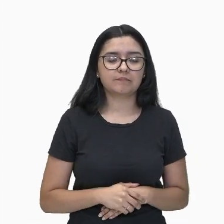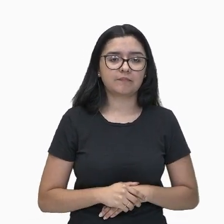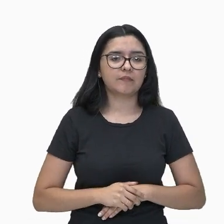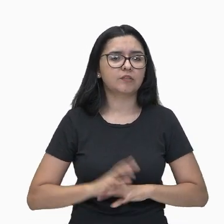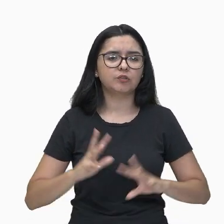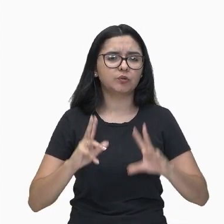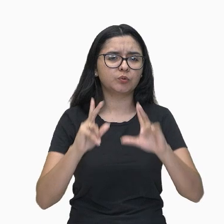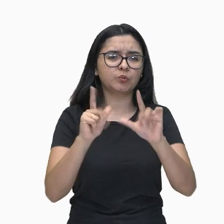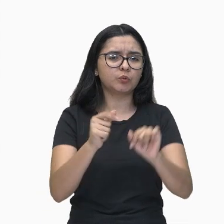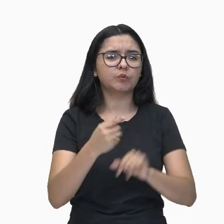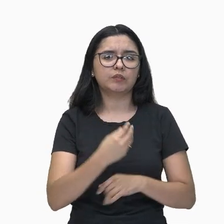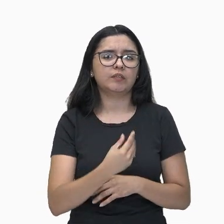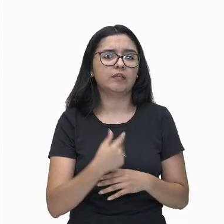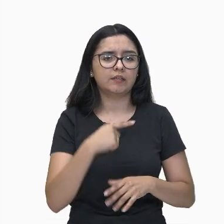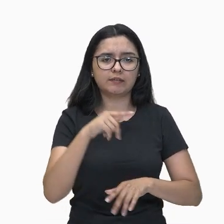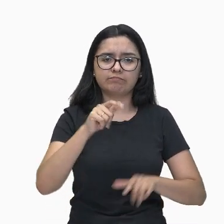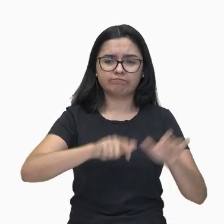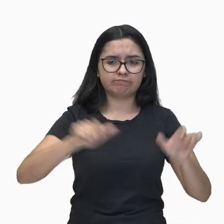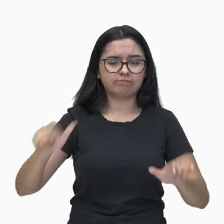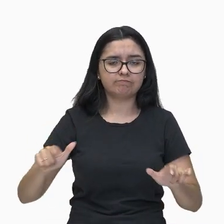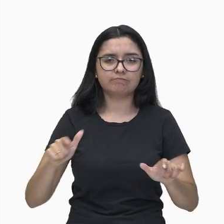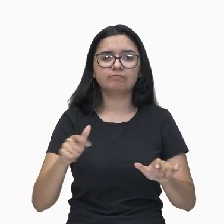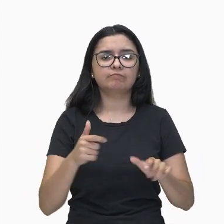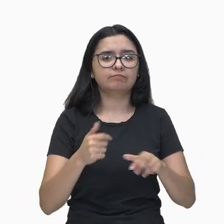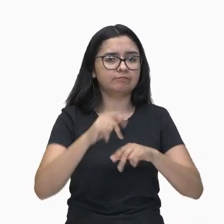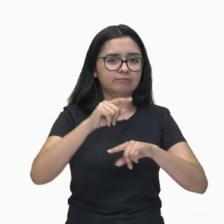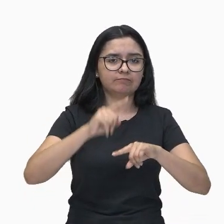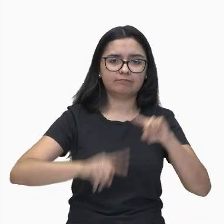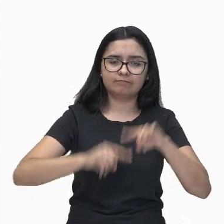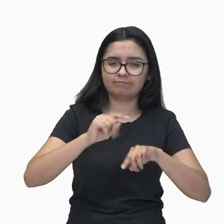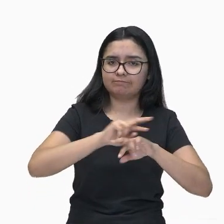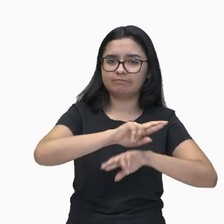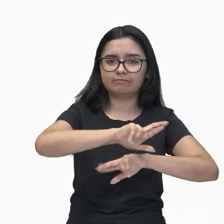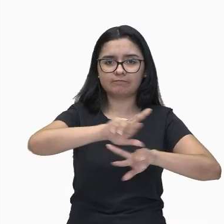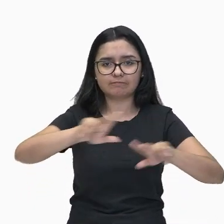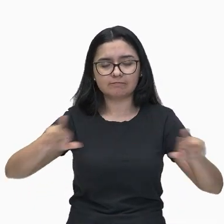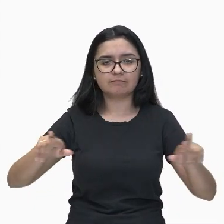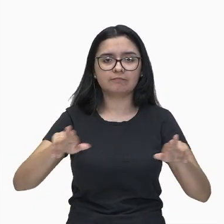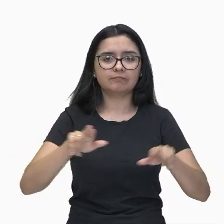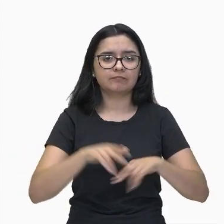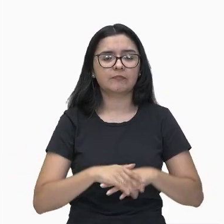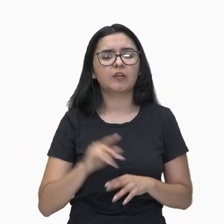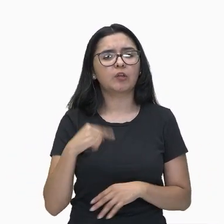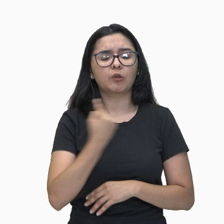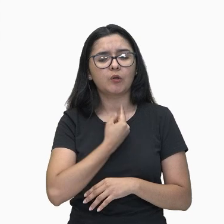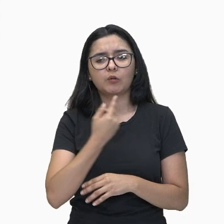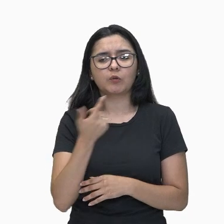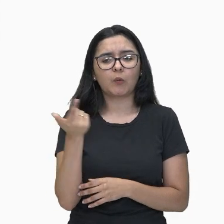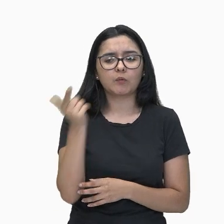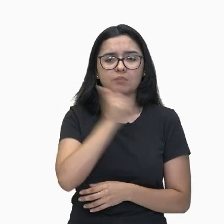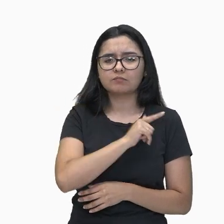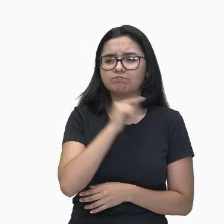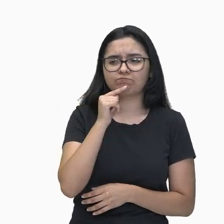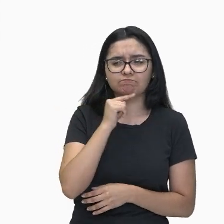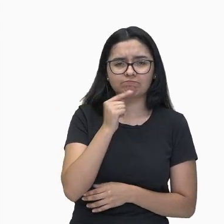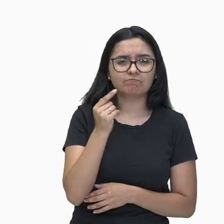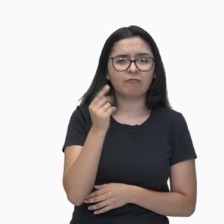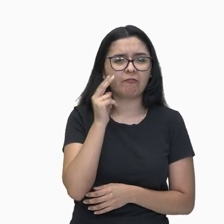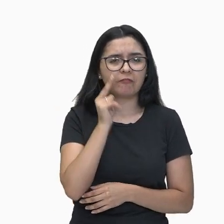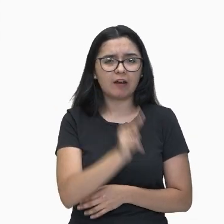coisas. O ser íntimo de todas as coisas, aquilo que ninguém consegue ver assim,